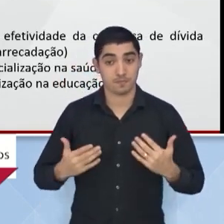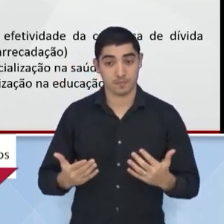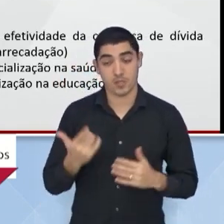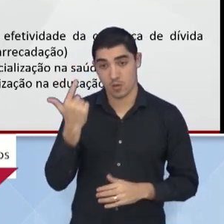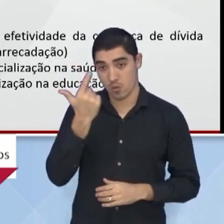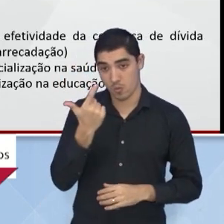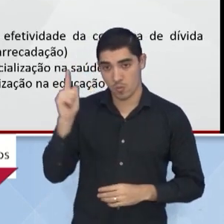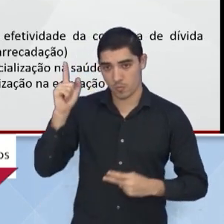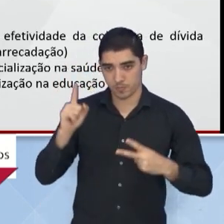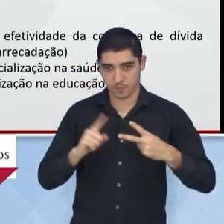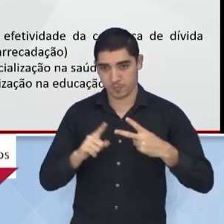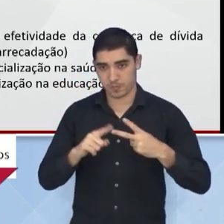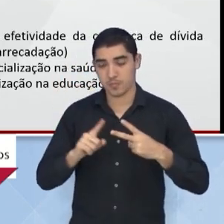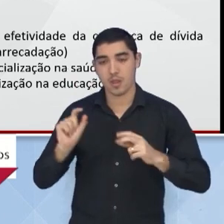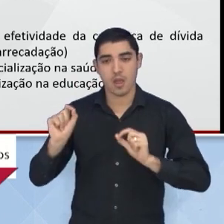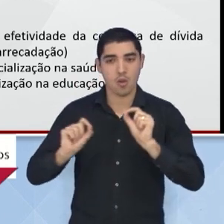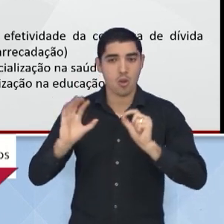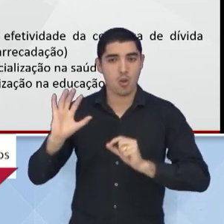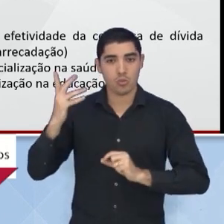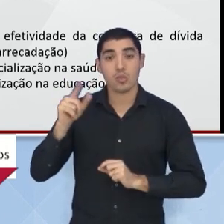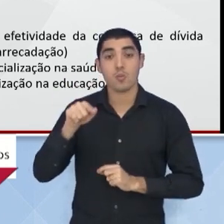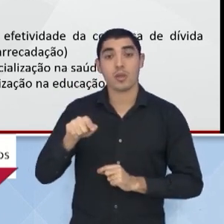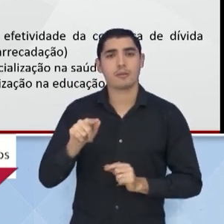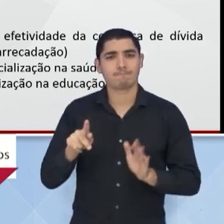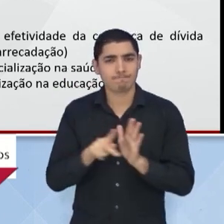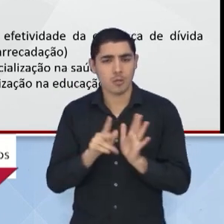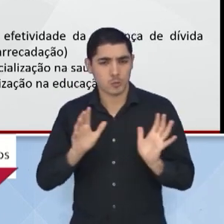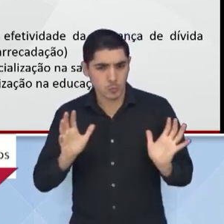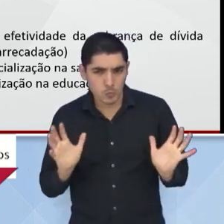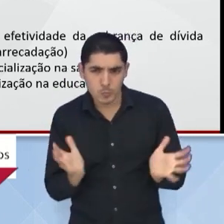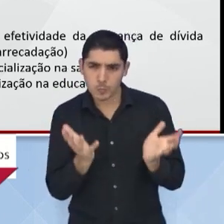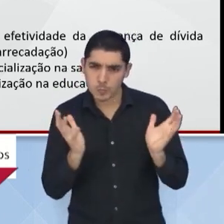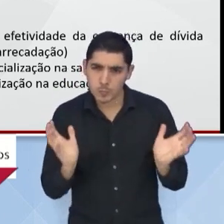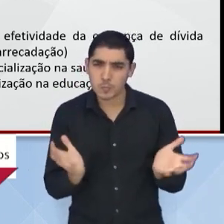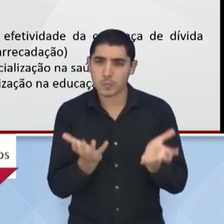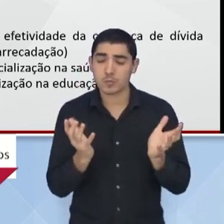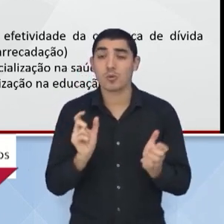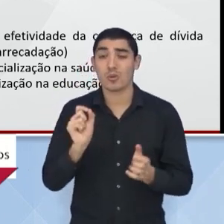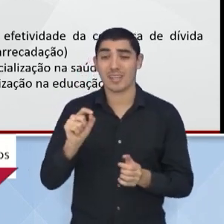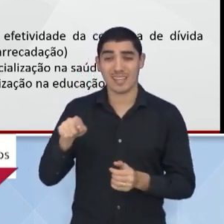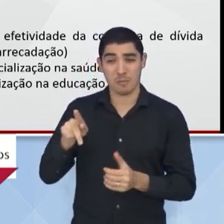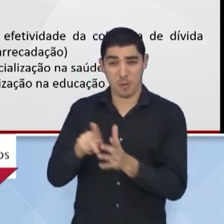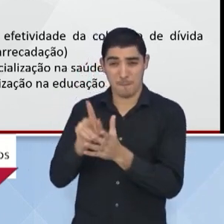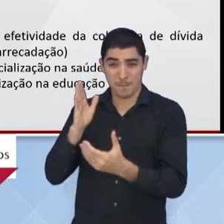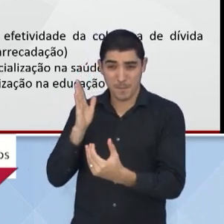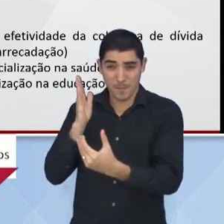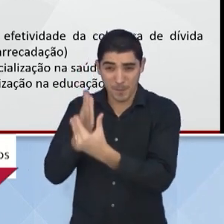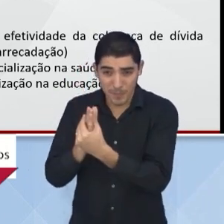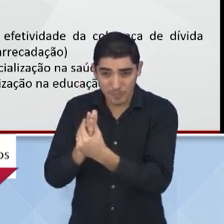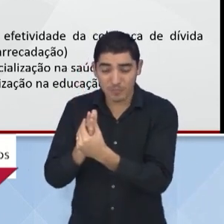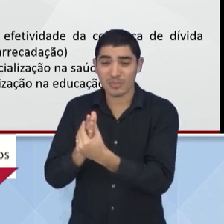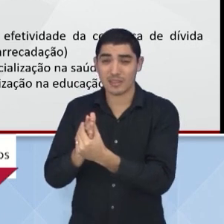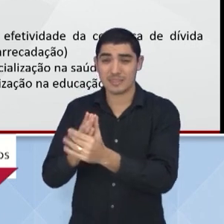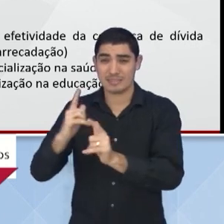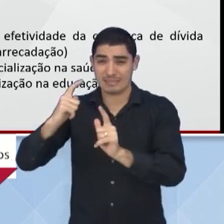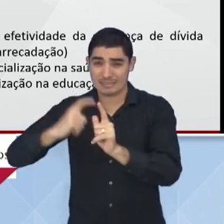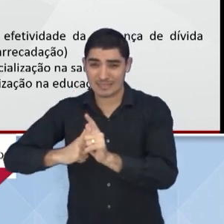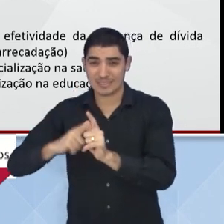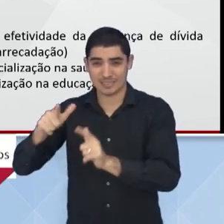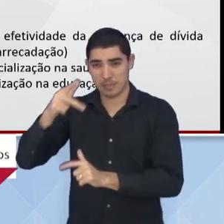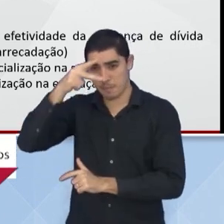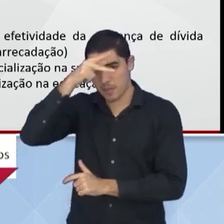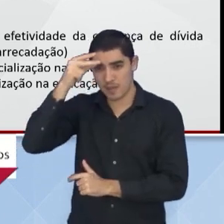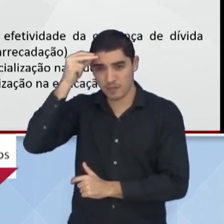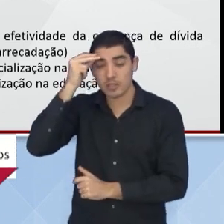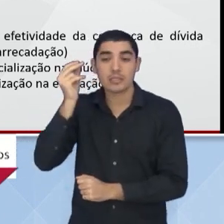prático É sobre o estímulo a acordos extrajudiciais de débitos com a